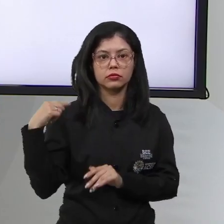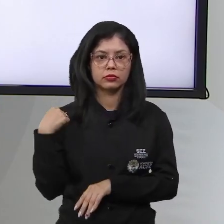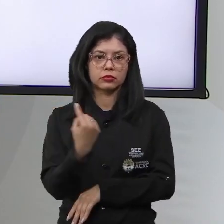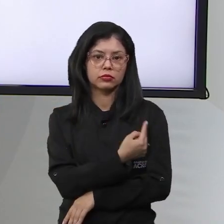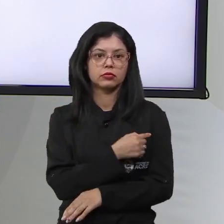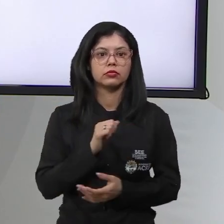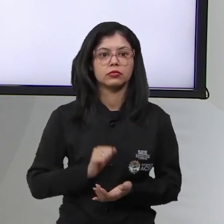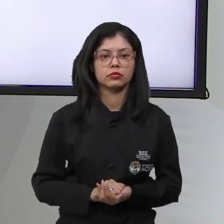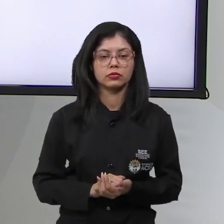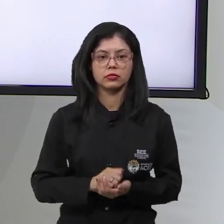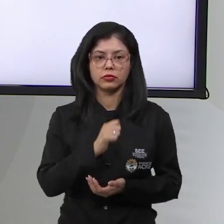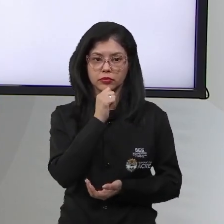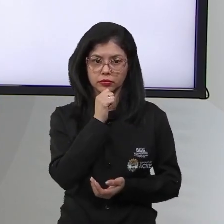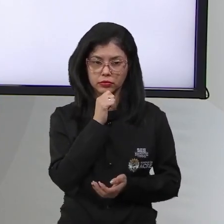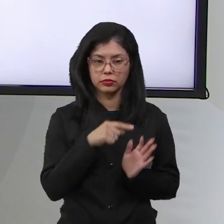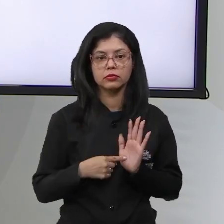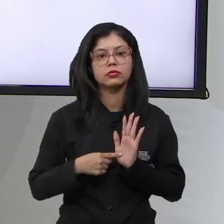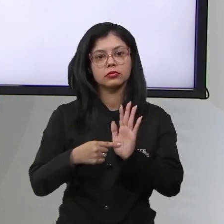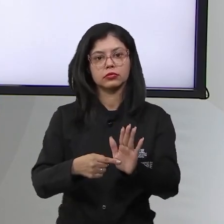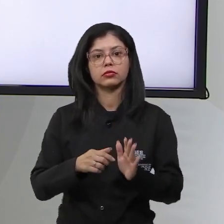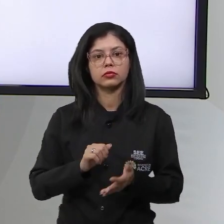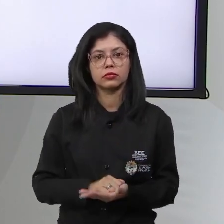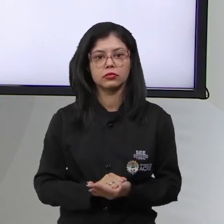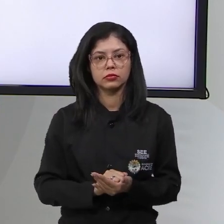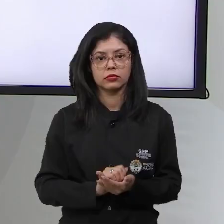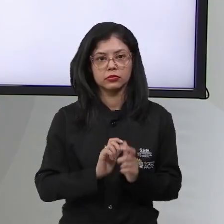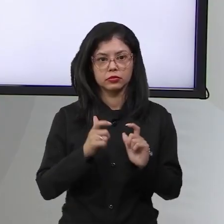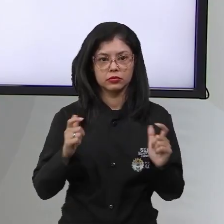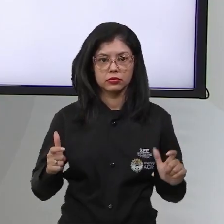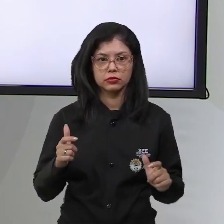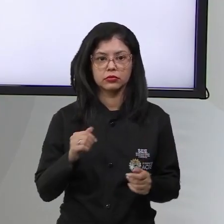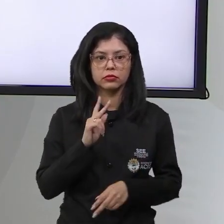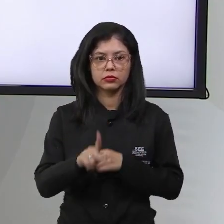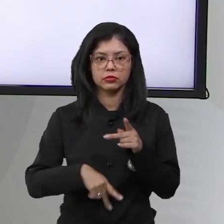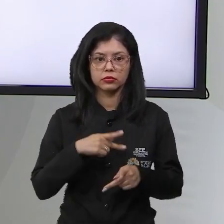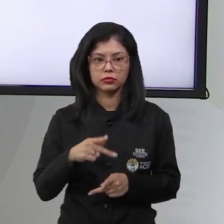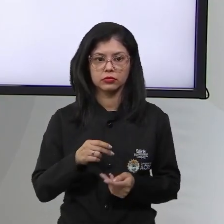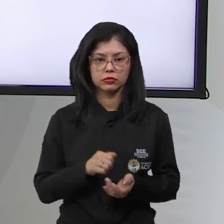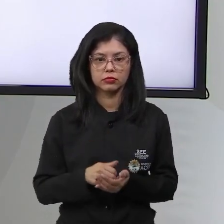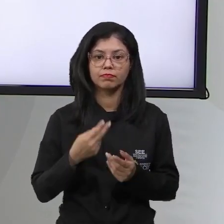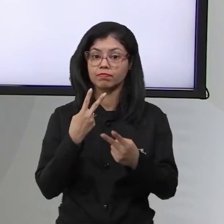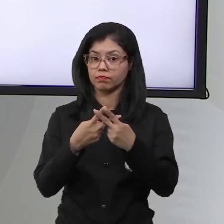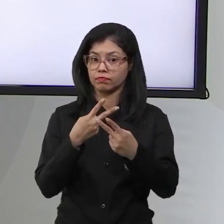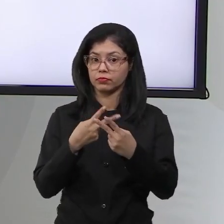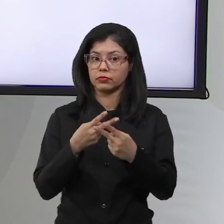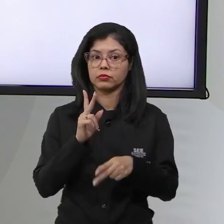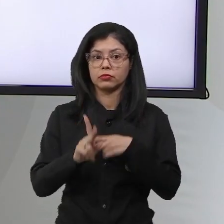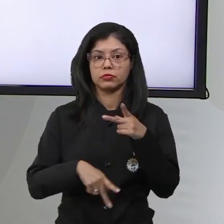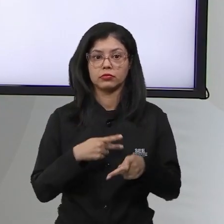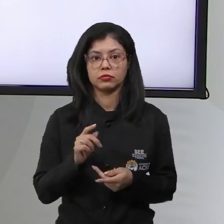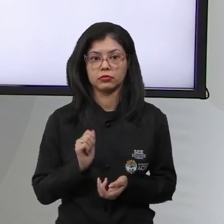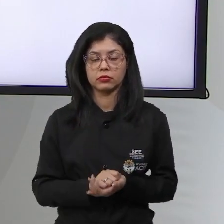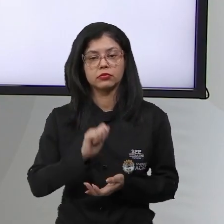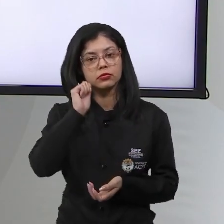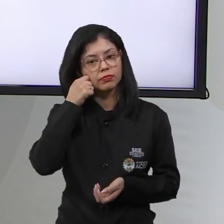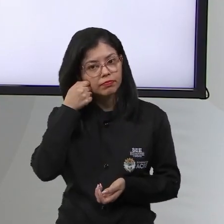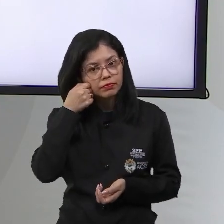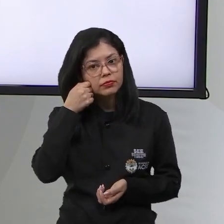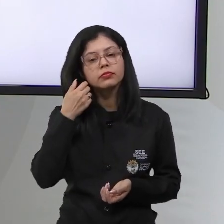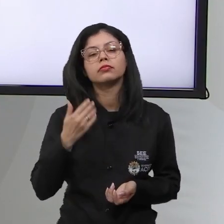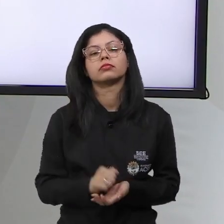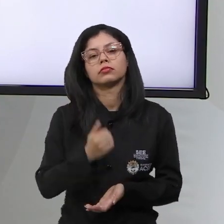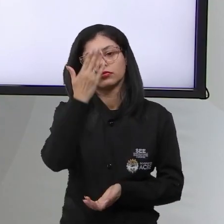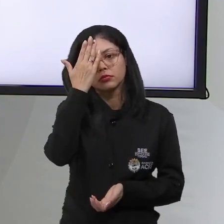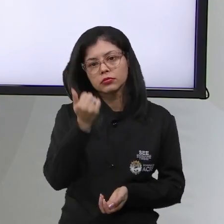os dados, aliás, eles revelam que a maioria dessa população carcerária é uma população negra. E